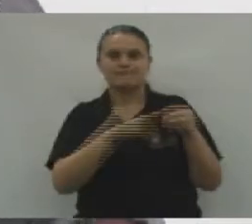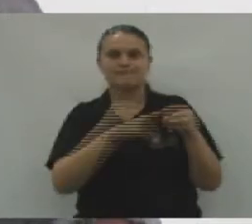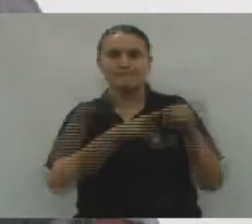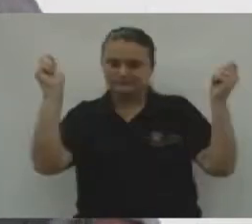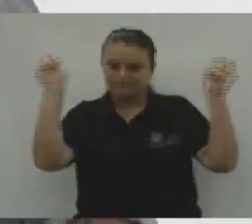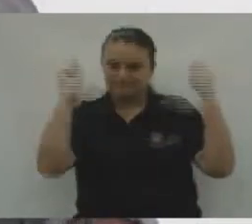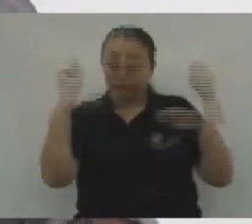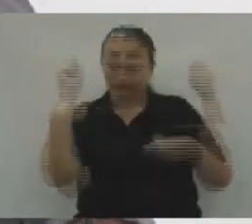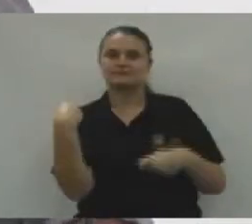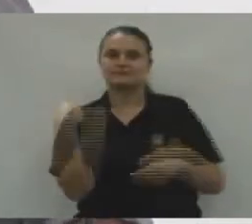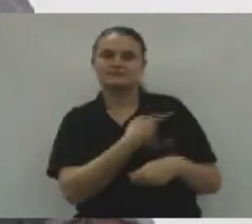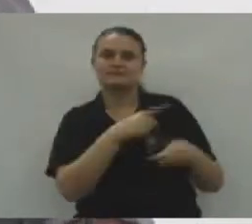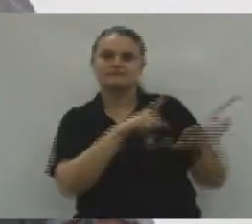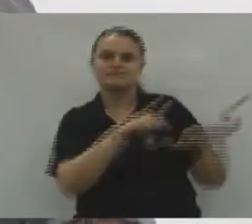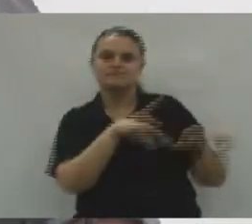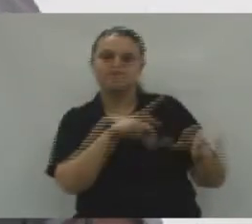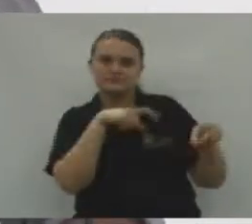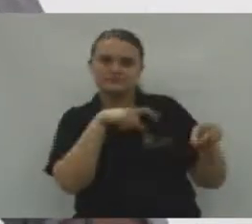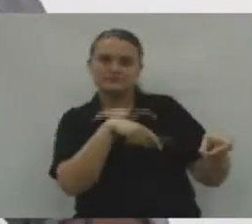agricultores têm,